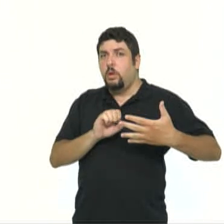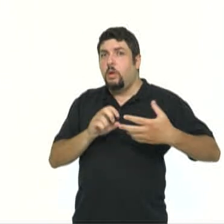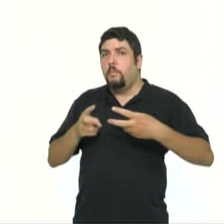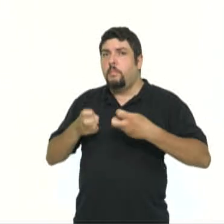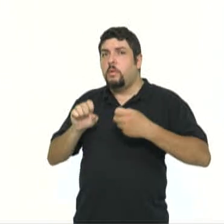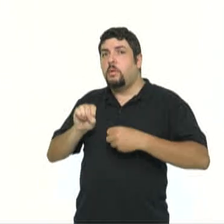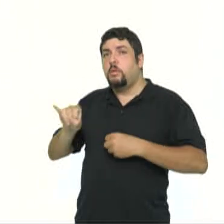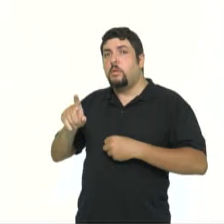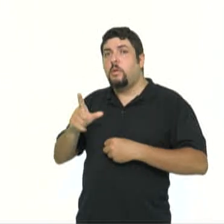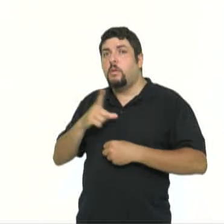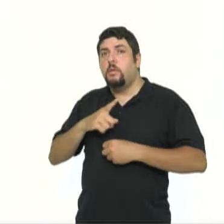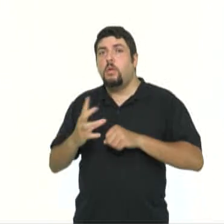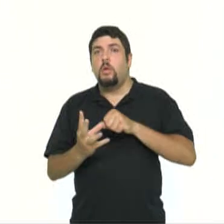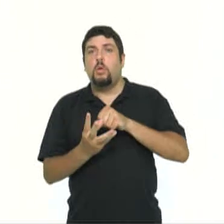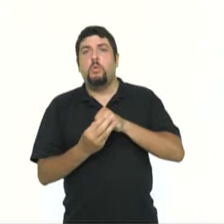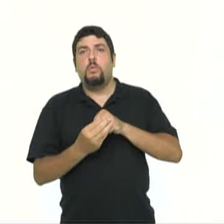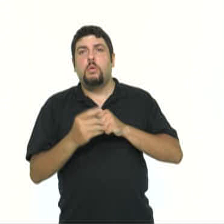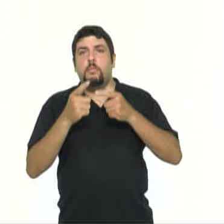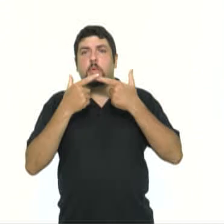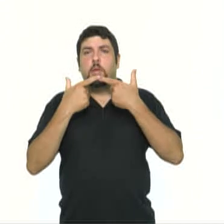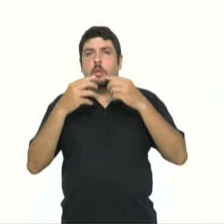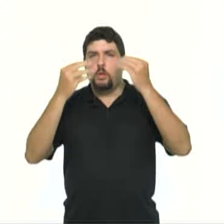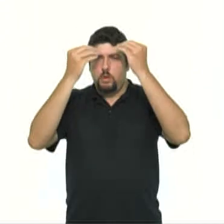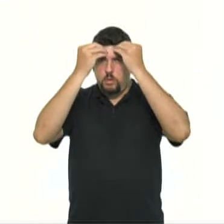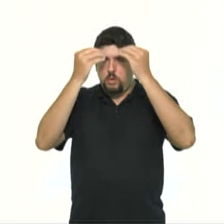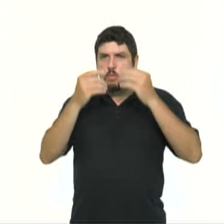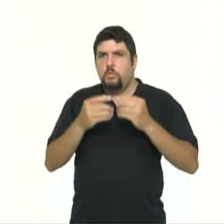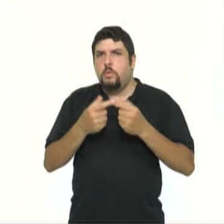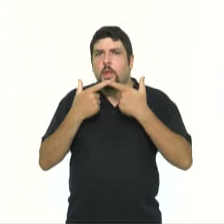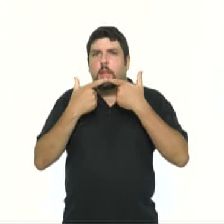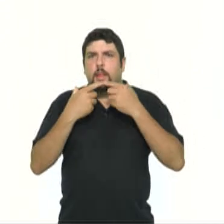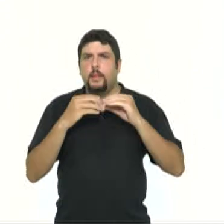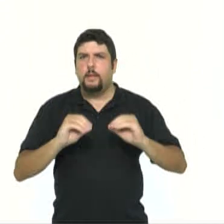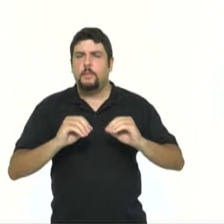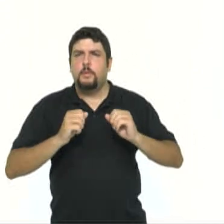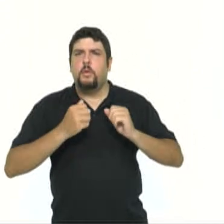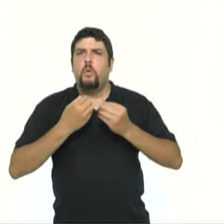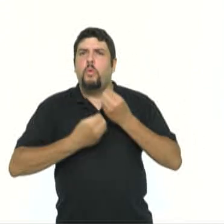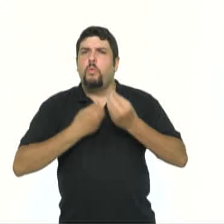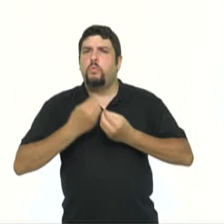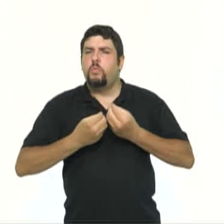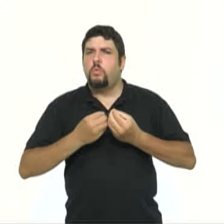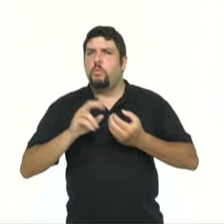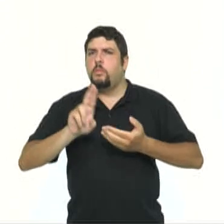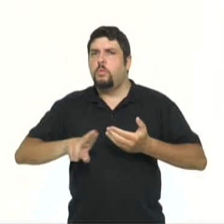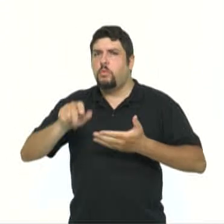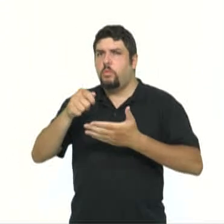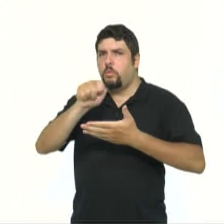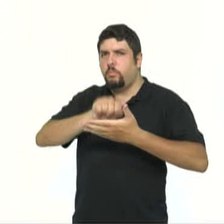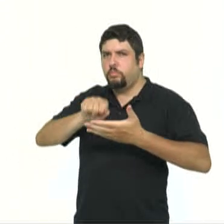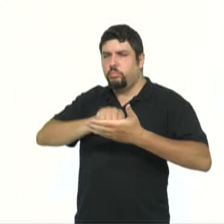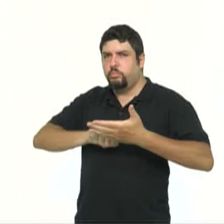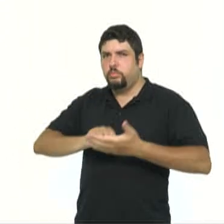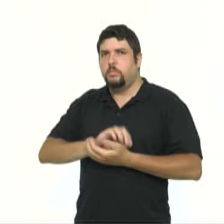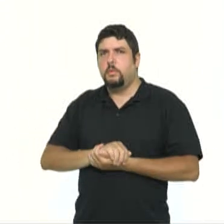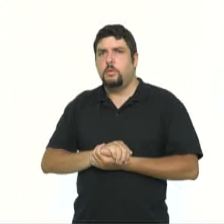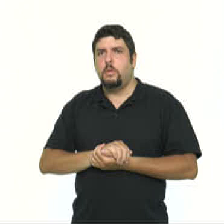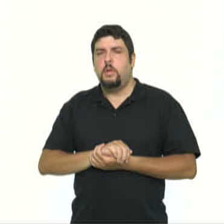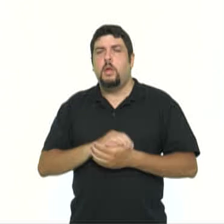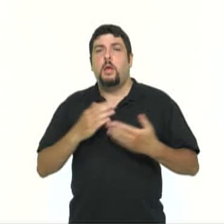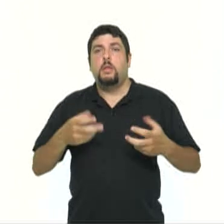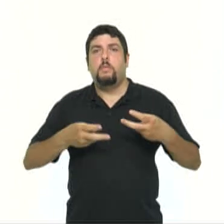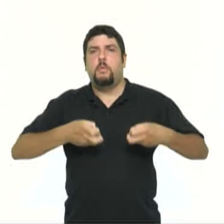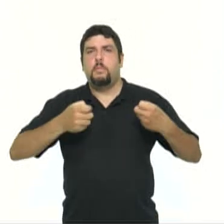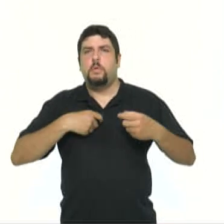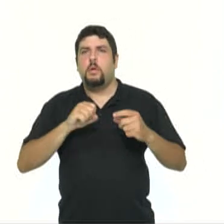linguísticos necessários para a construção da argumentação. Portanto, observará se os